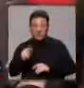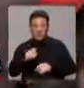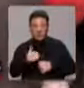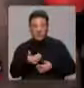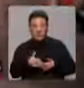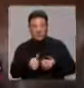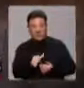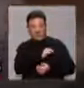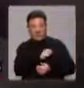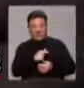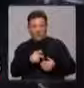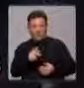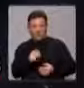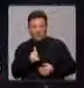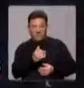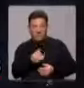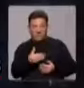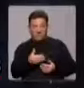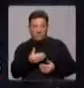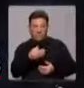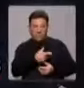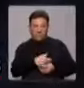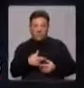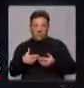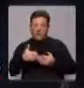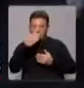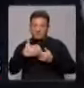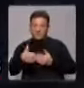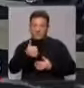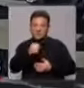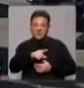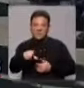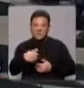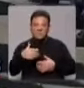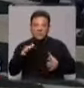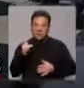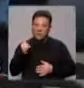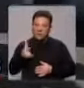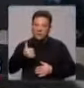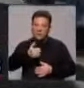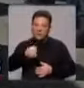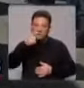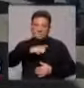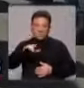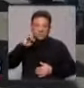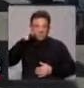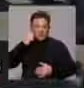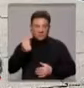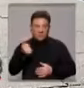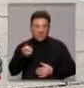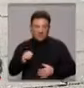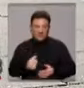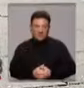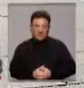da alfândega do Porto. Na porta da frente, cerca de 50 dos mais de 2.500 lesados do Banco Espírito Santo.